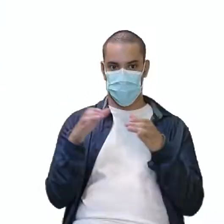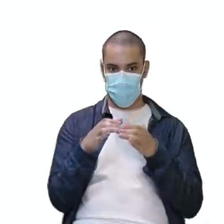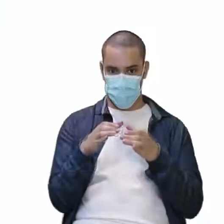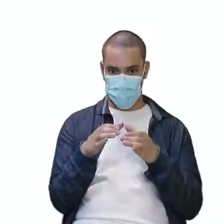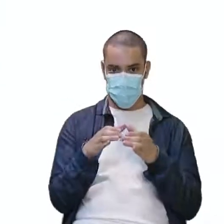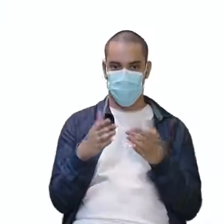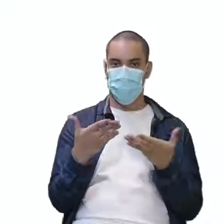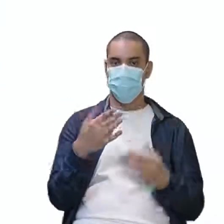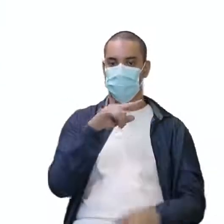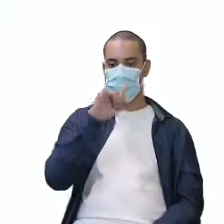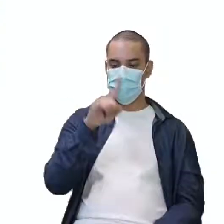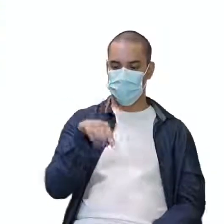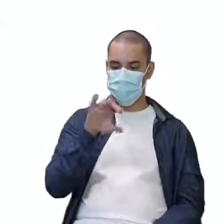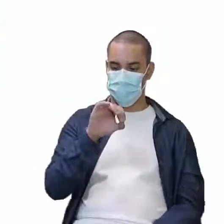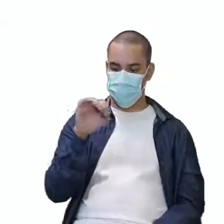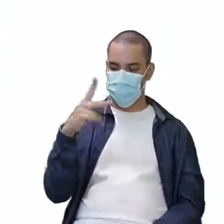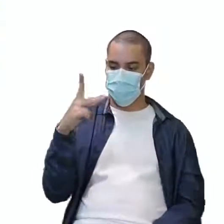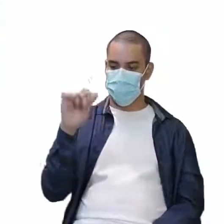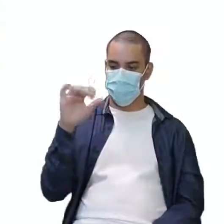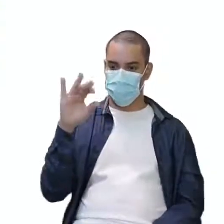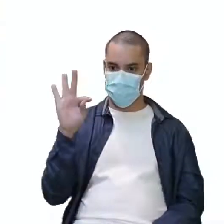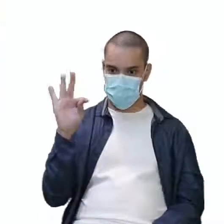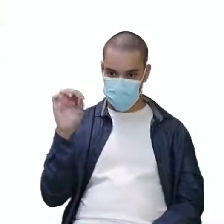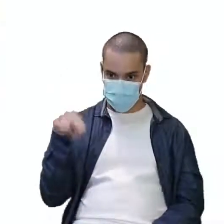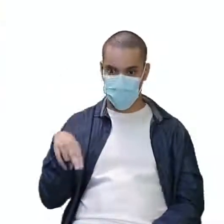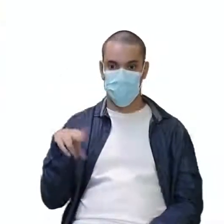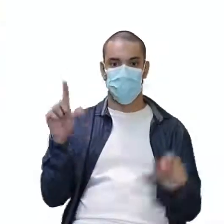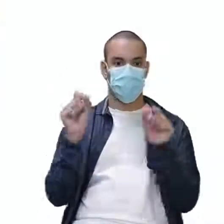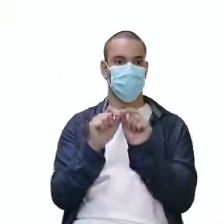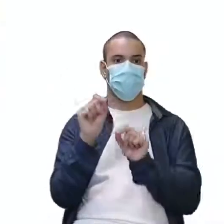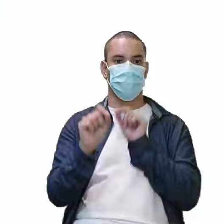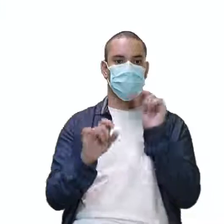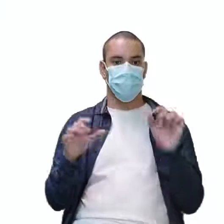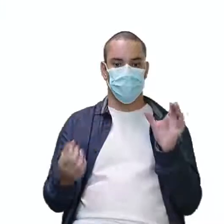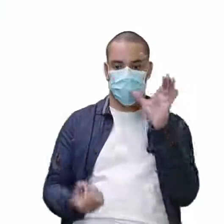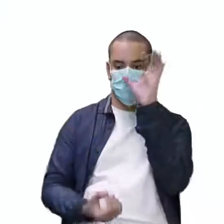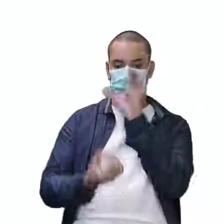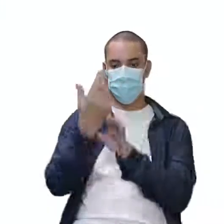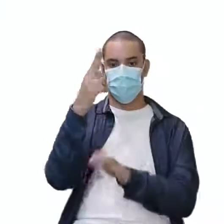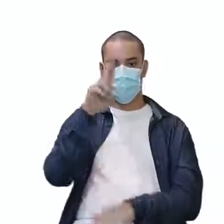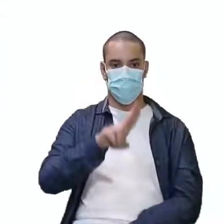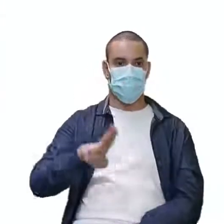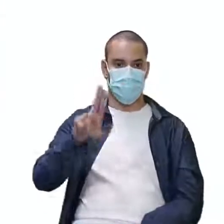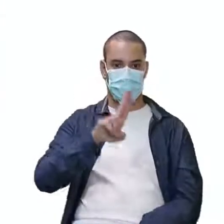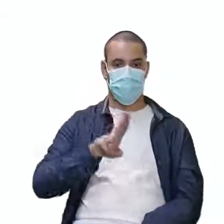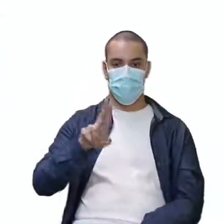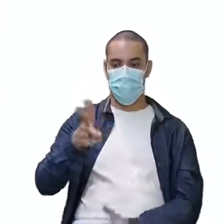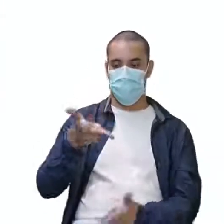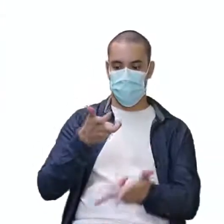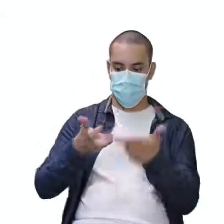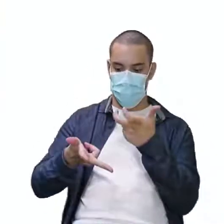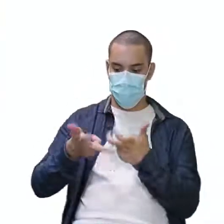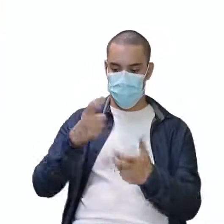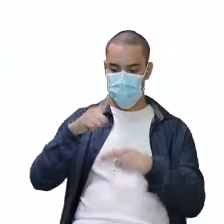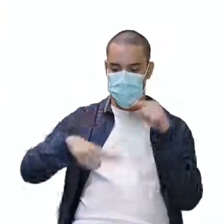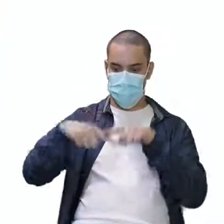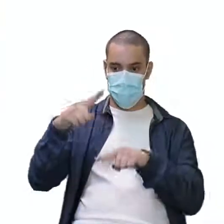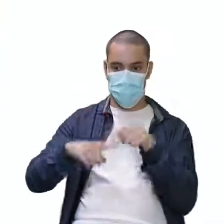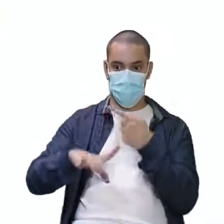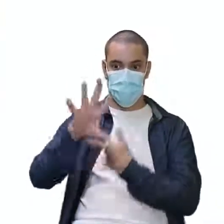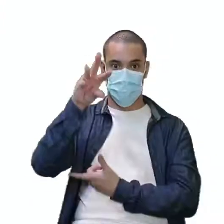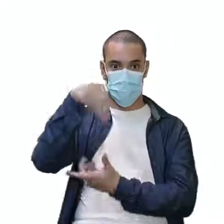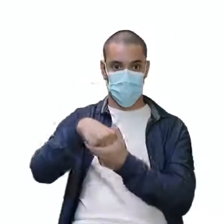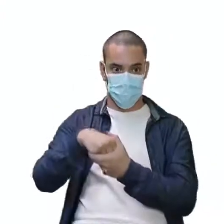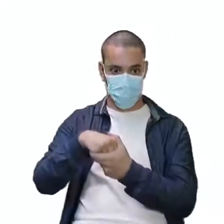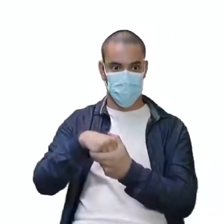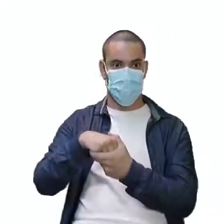de zooplâncton, fitoplâncton, vão estar ali formando e utilizando os recursos dentro do meio,